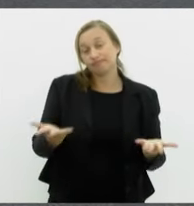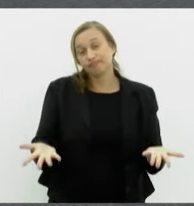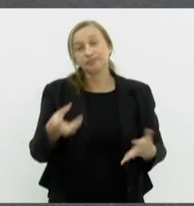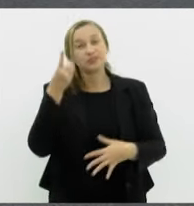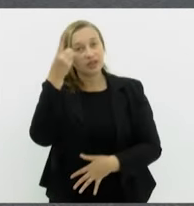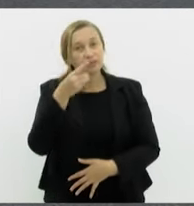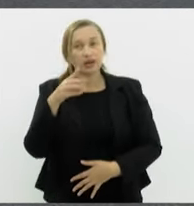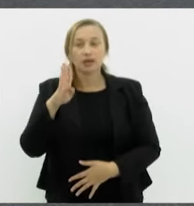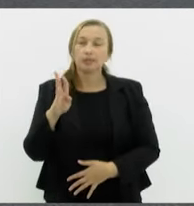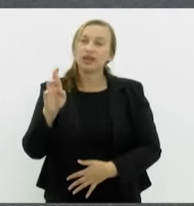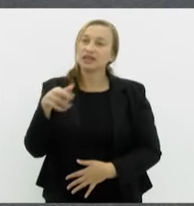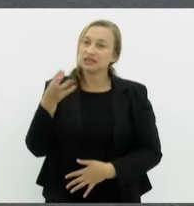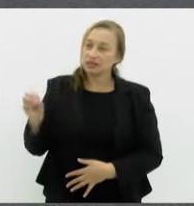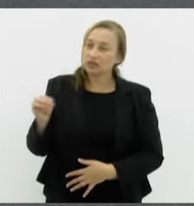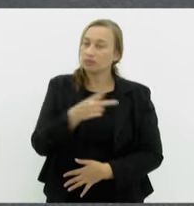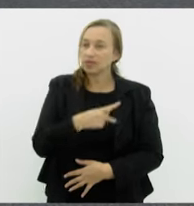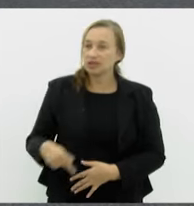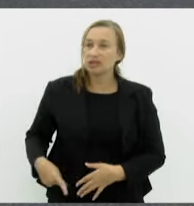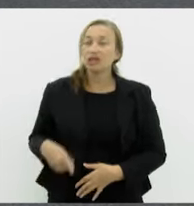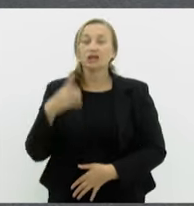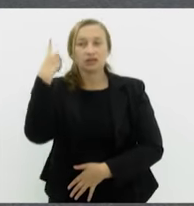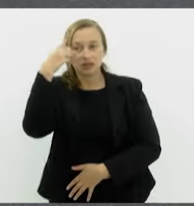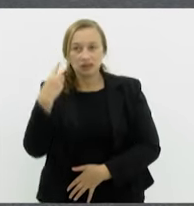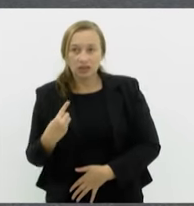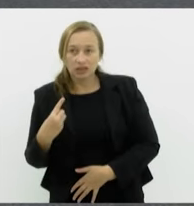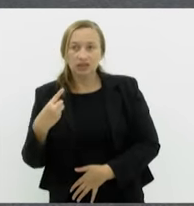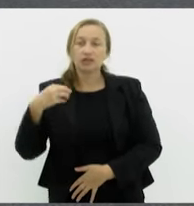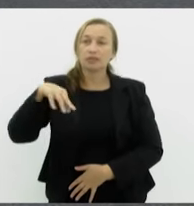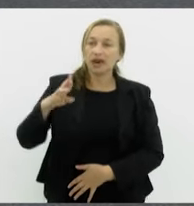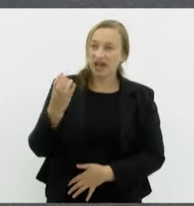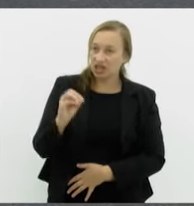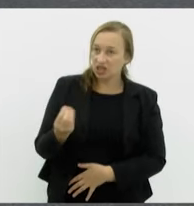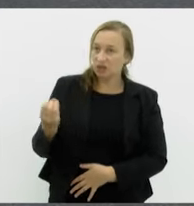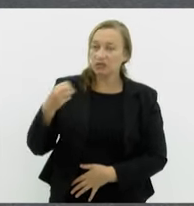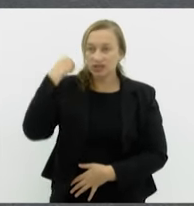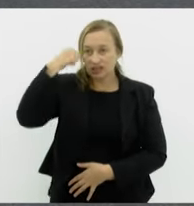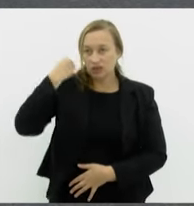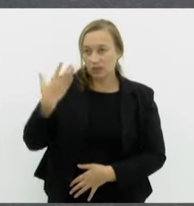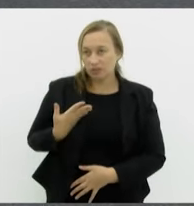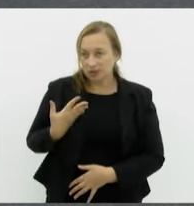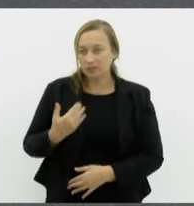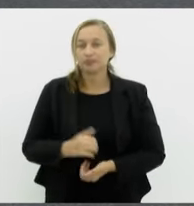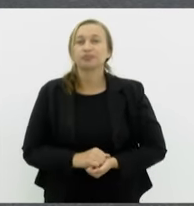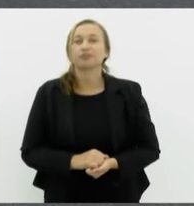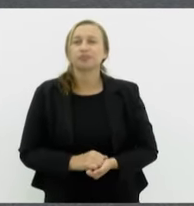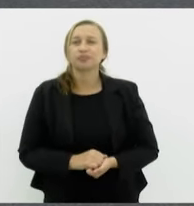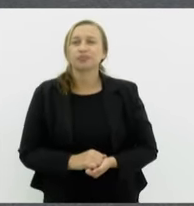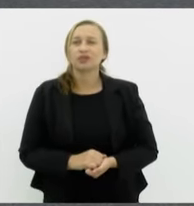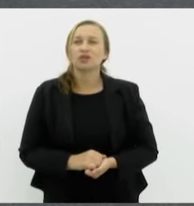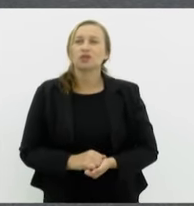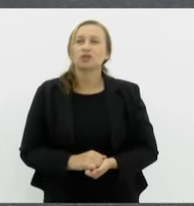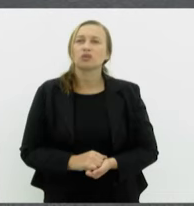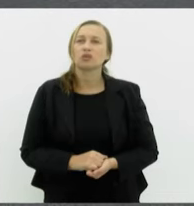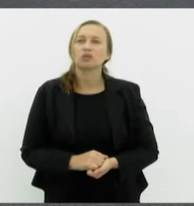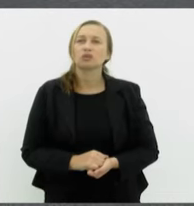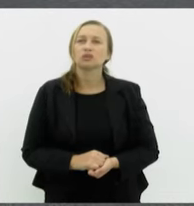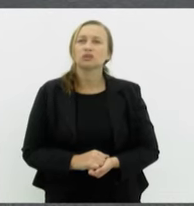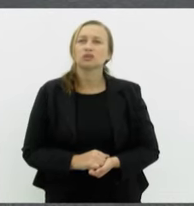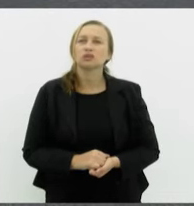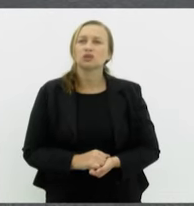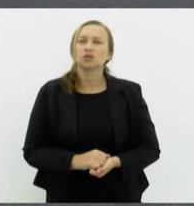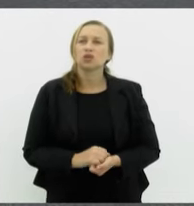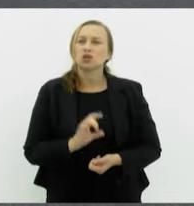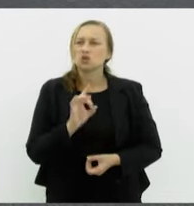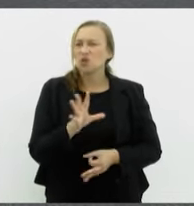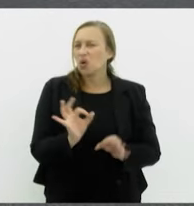deputado Brazão, presidente, deputada Dani, senador Marquinho, meu amigo, não basta ter um